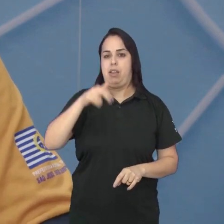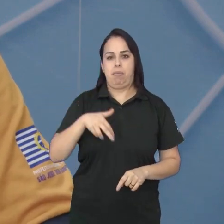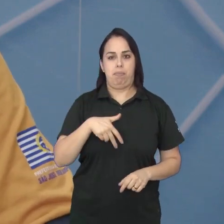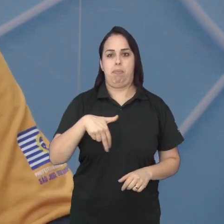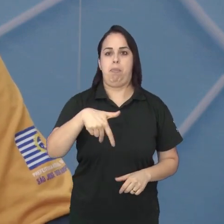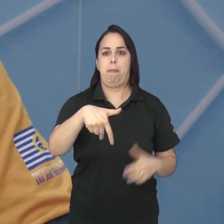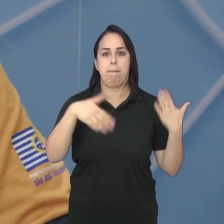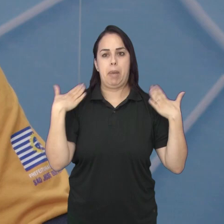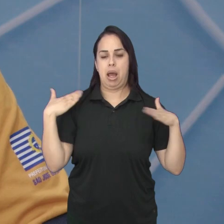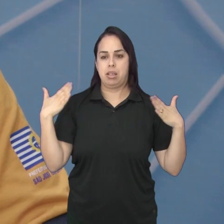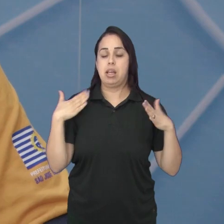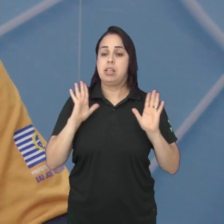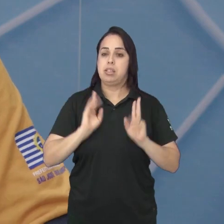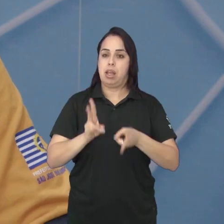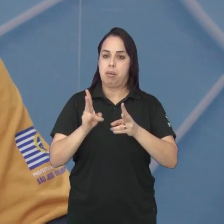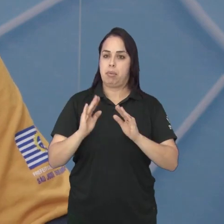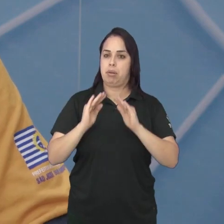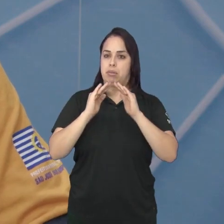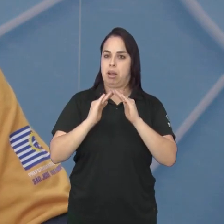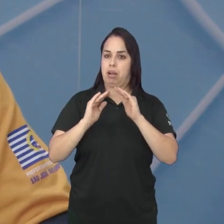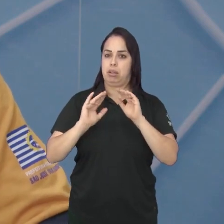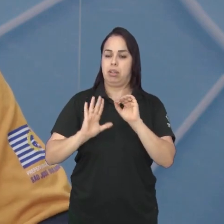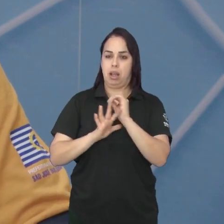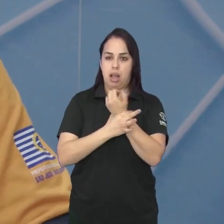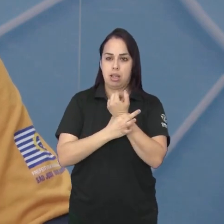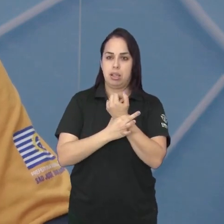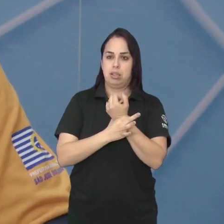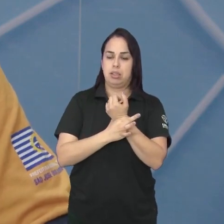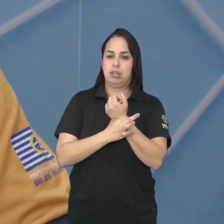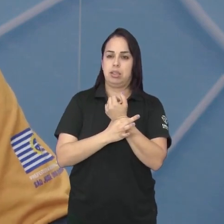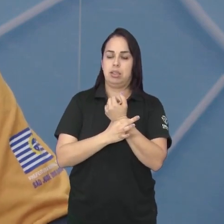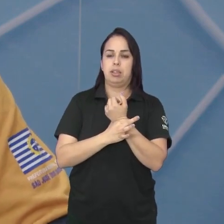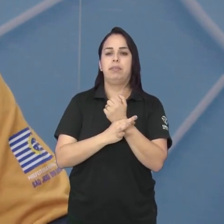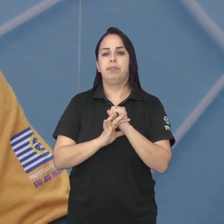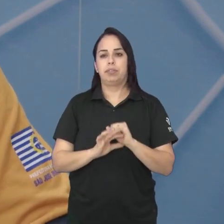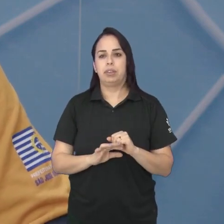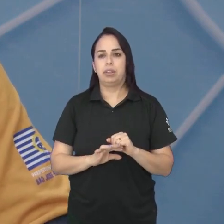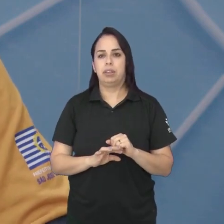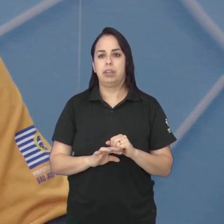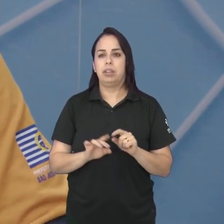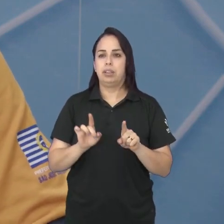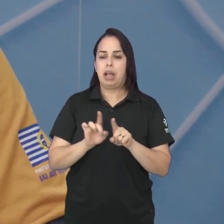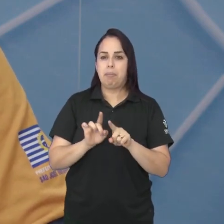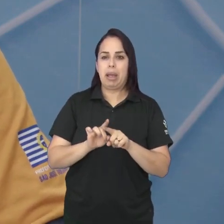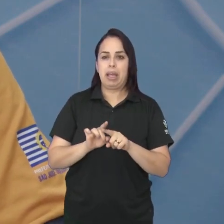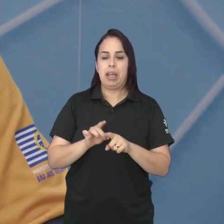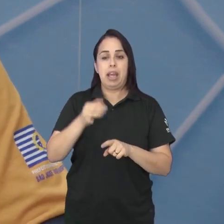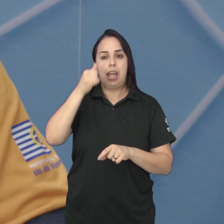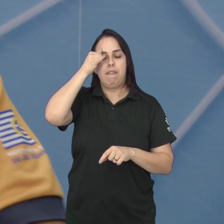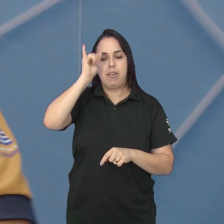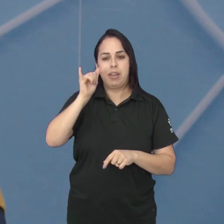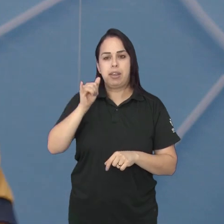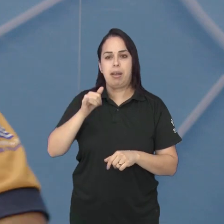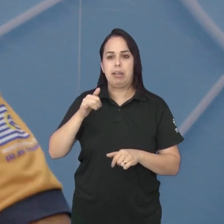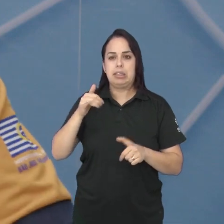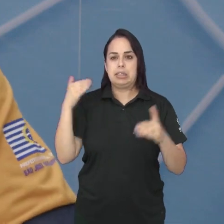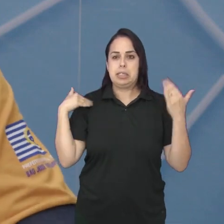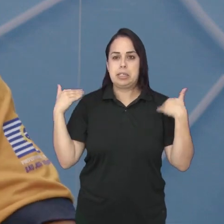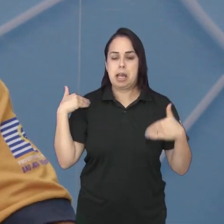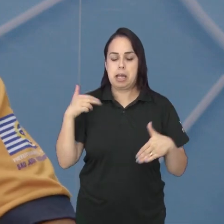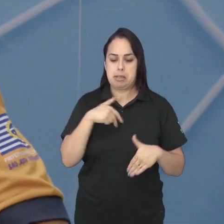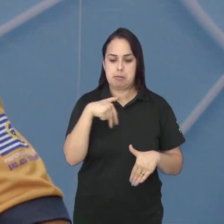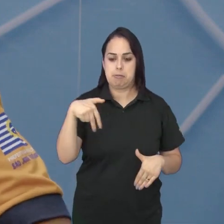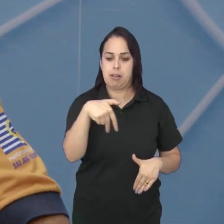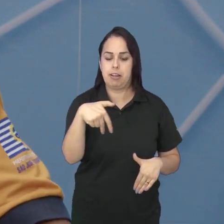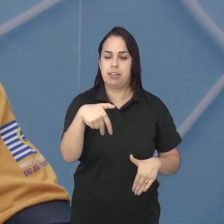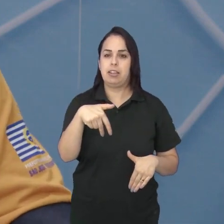que as pessoas nunca se exponham, né, sempre em locais seguros, se está em casa, né, retarda um pouquinho a saída,